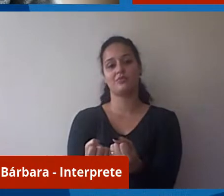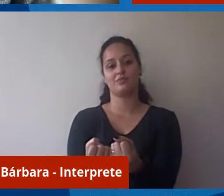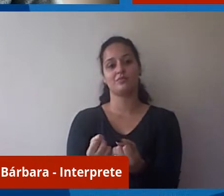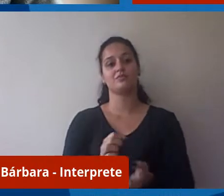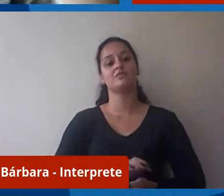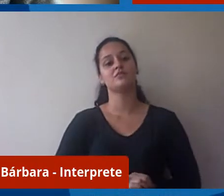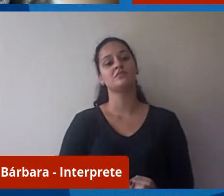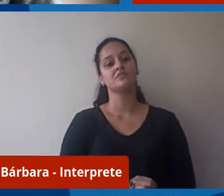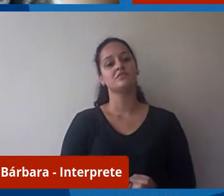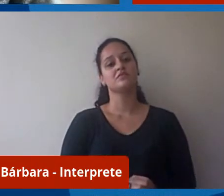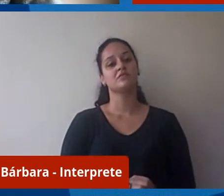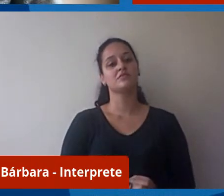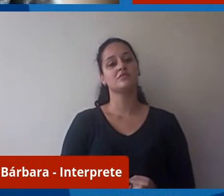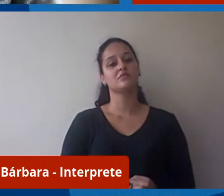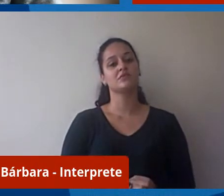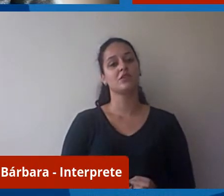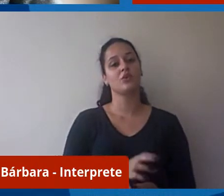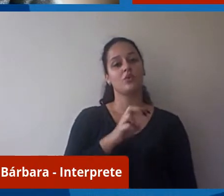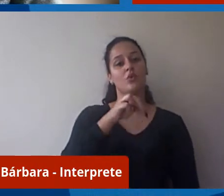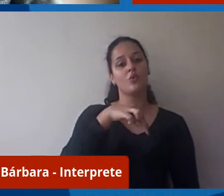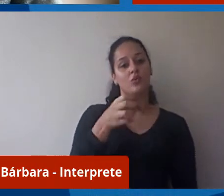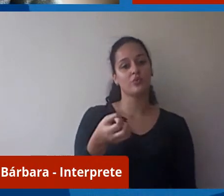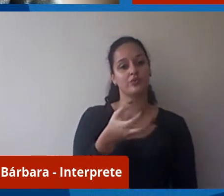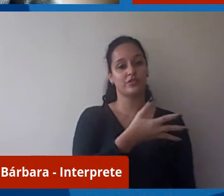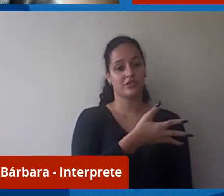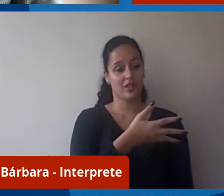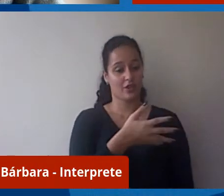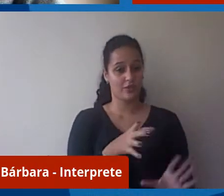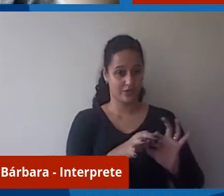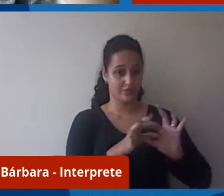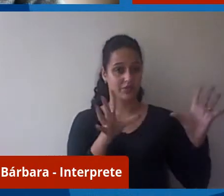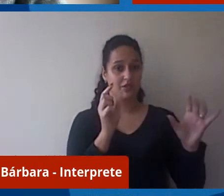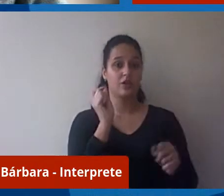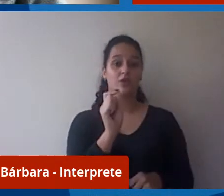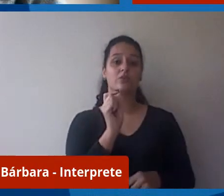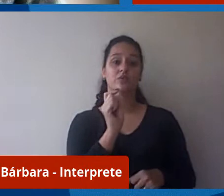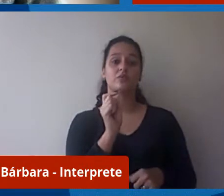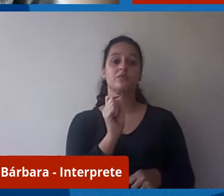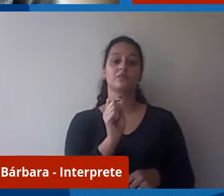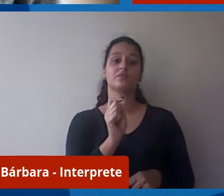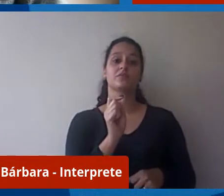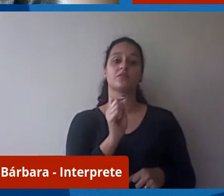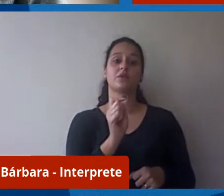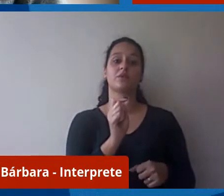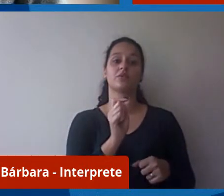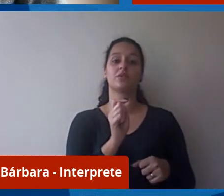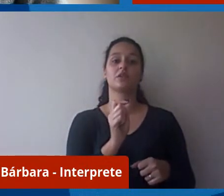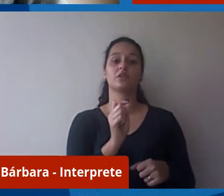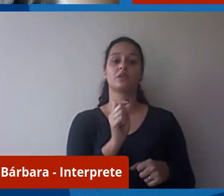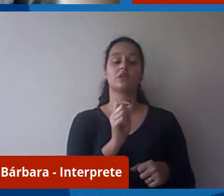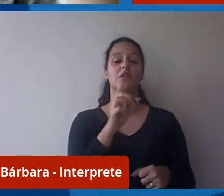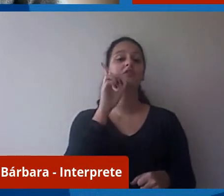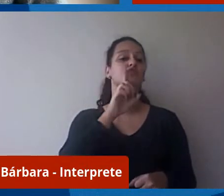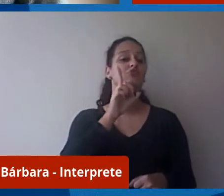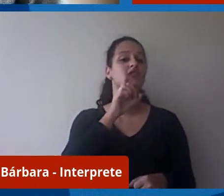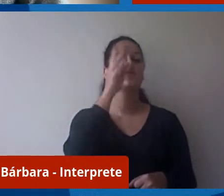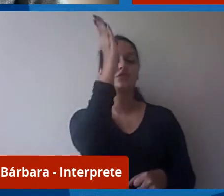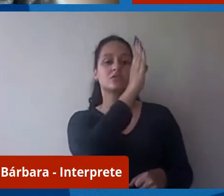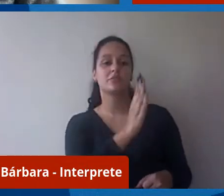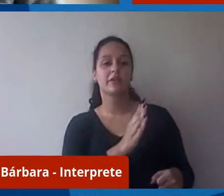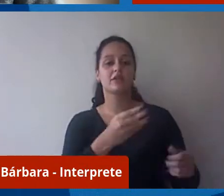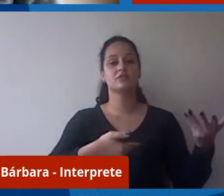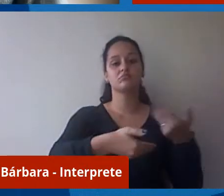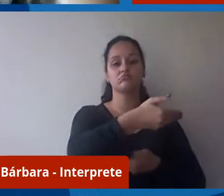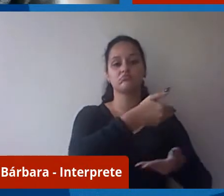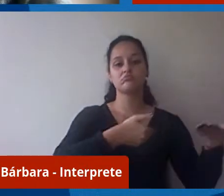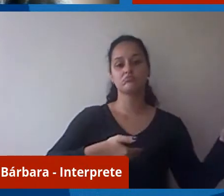Para o antineoliberalismo, são integração regional, intercâmbio sul-sul, especialmente com a China. Para o